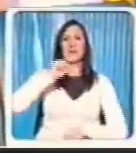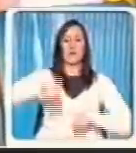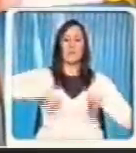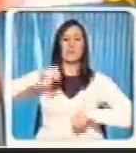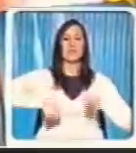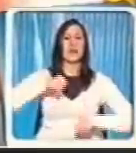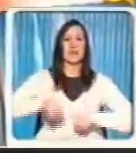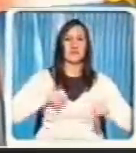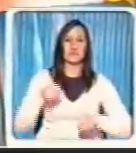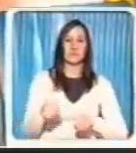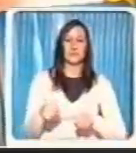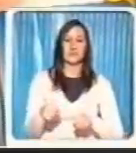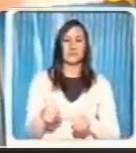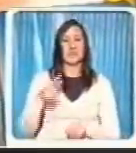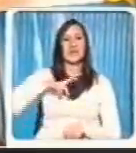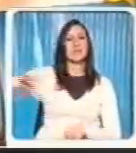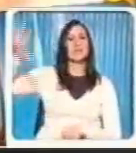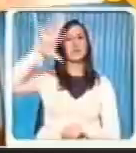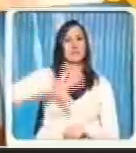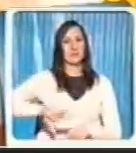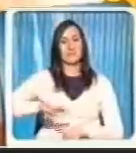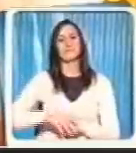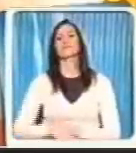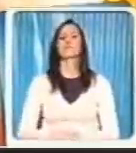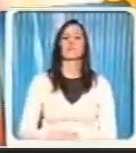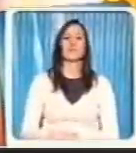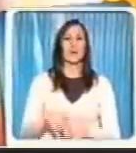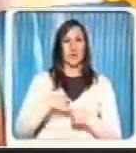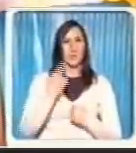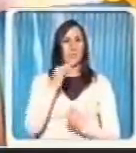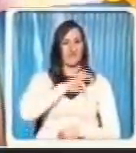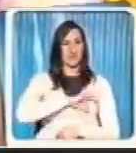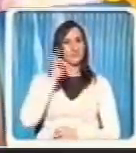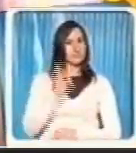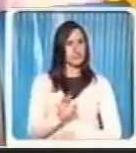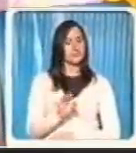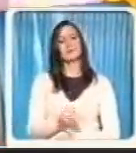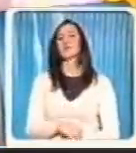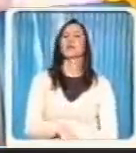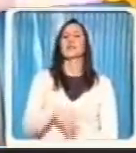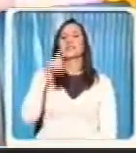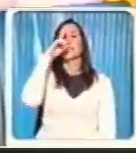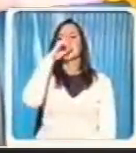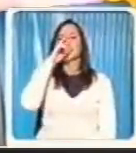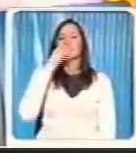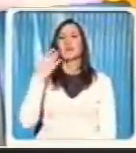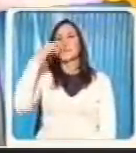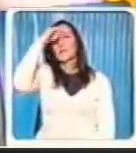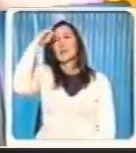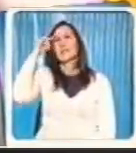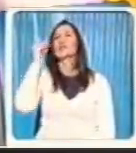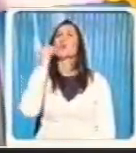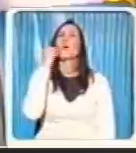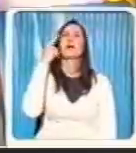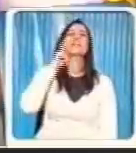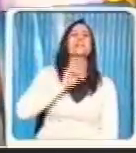Cá está. Nacional. Profissional. E que recordações é que tem de Beatriz Costa? Como é que